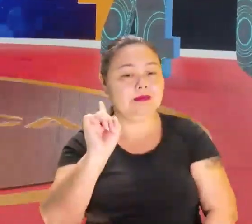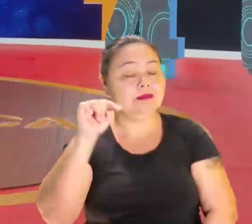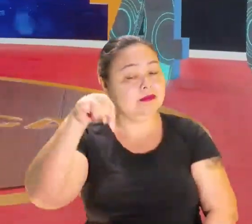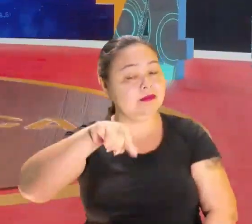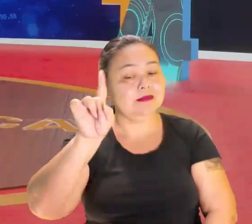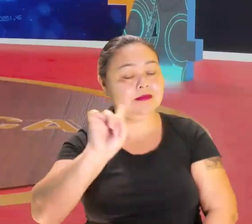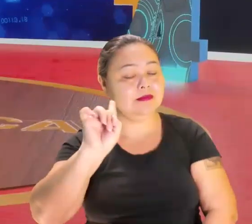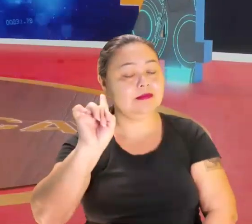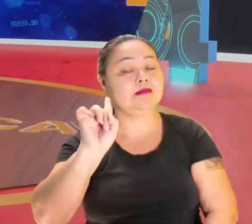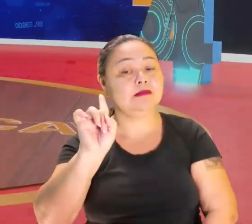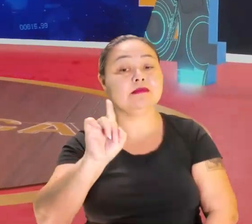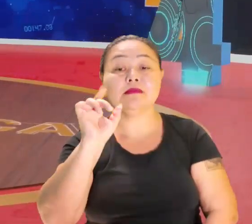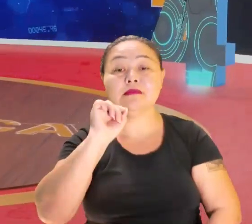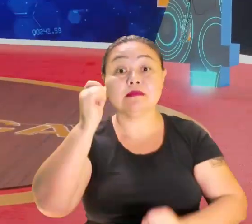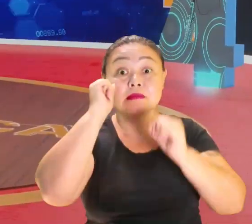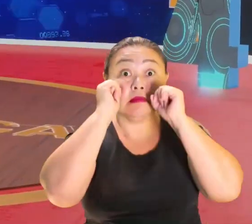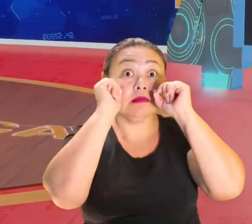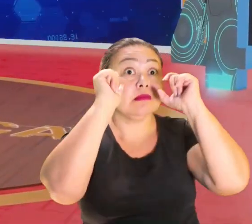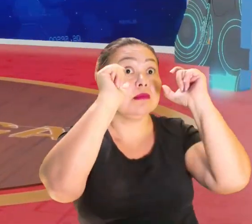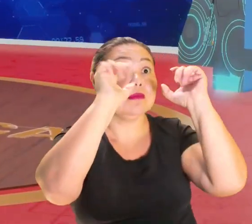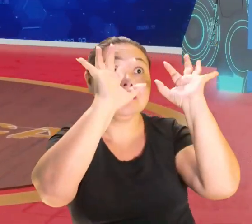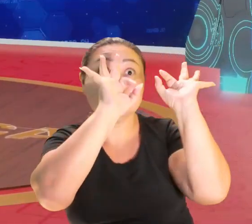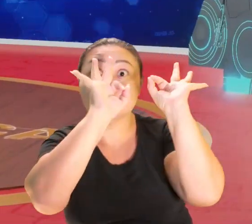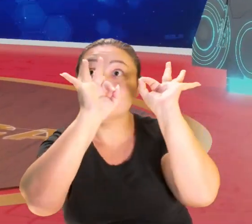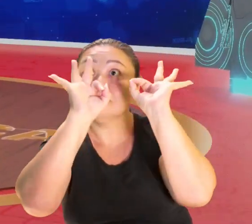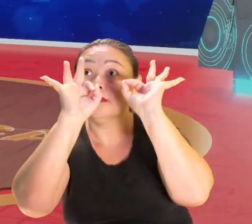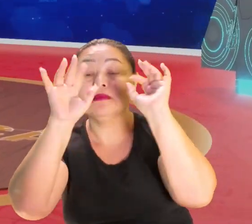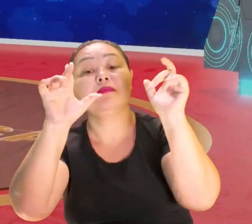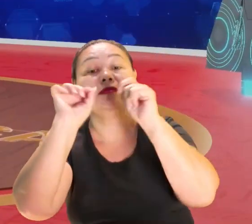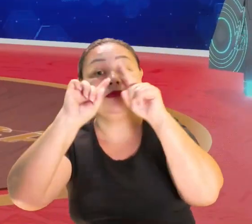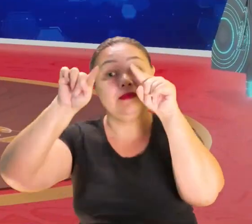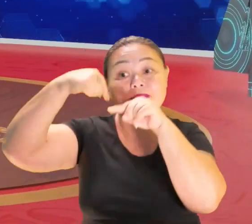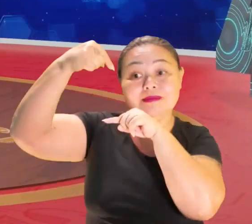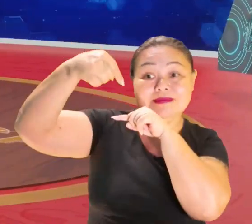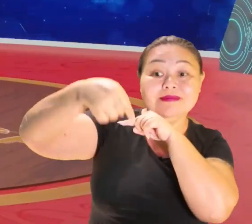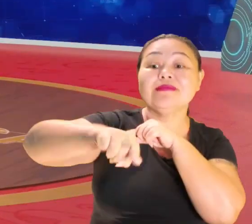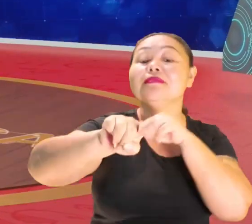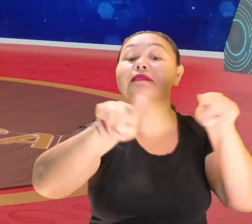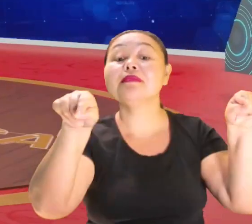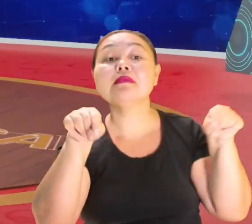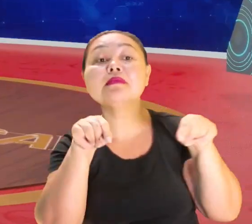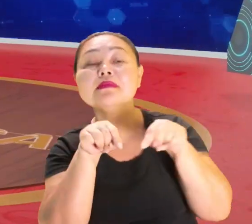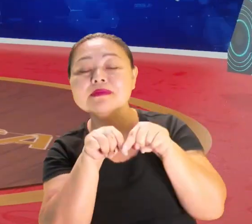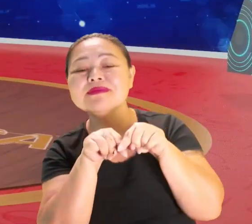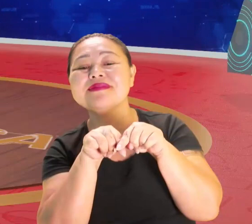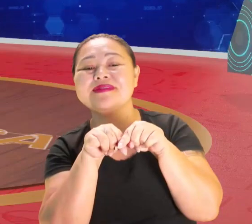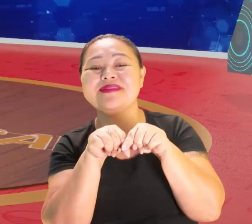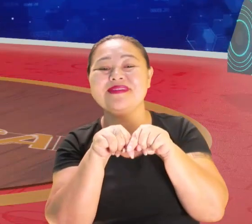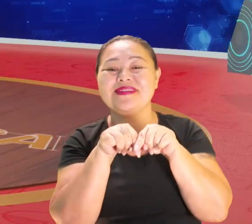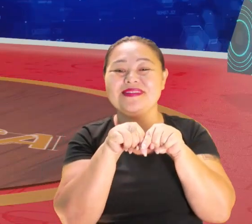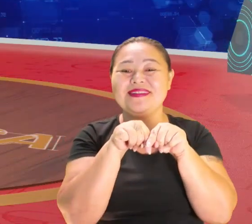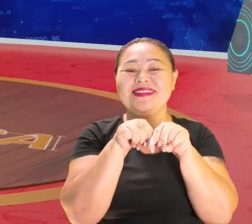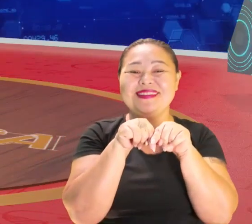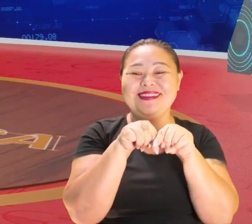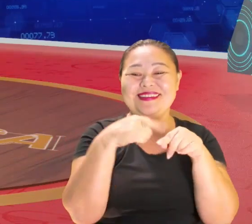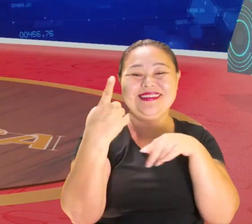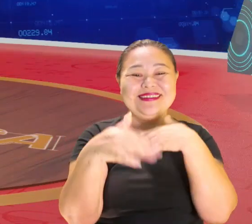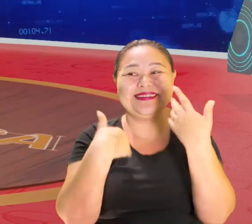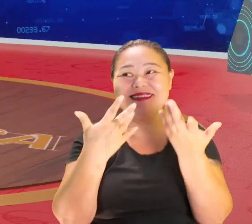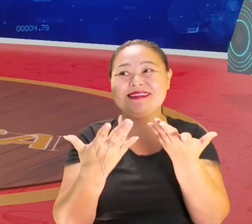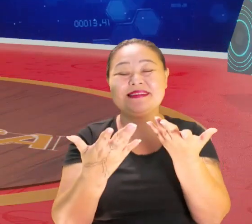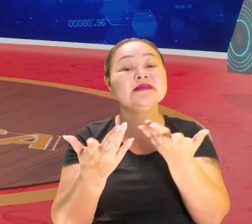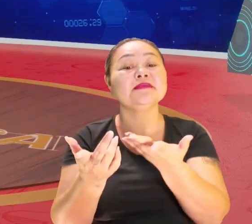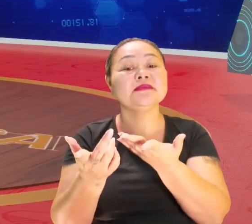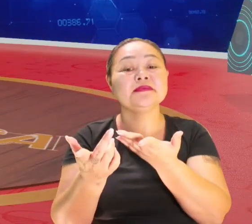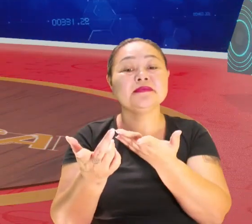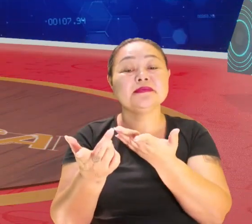nossos não, porque os nossos tem que ficar bem atentos na telinha. Senão a gente pula daqui, cai na sala aí e já... Né? Vai dar o visto. Então